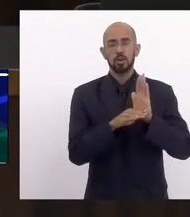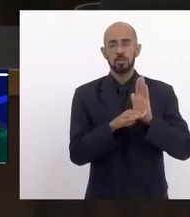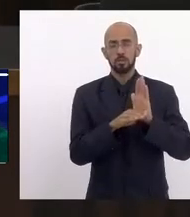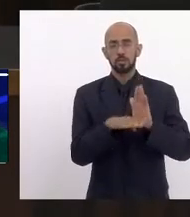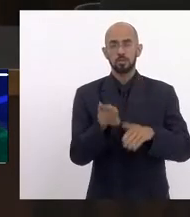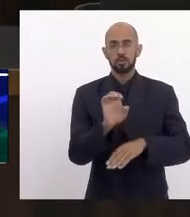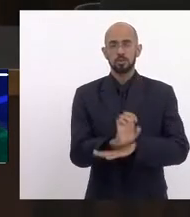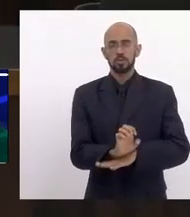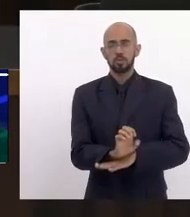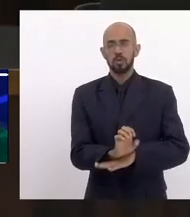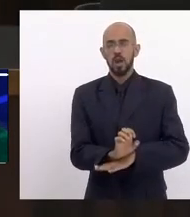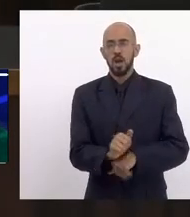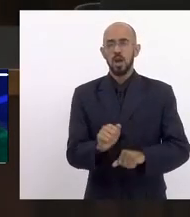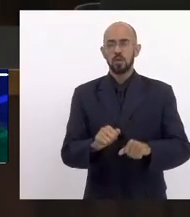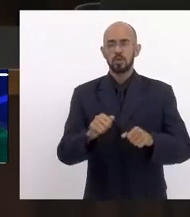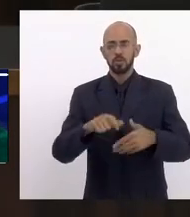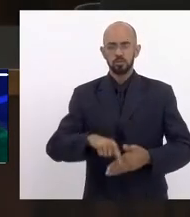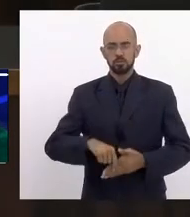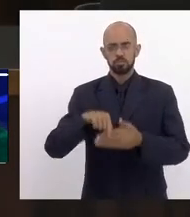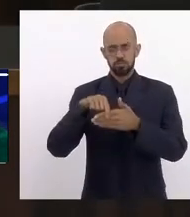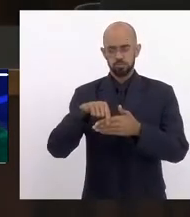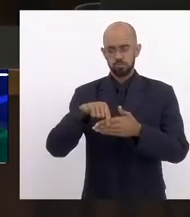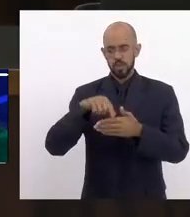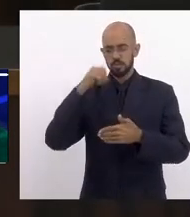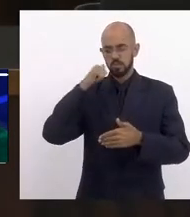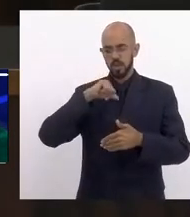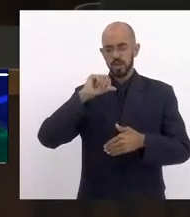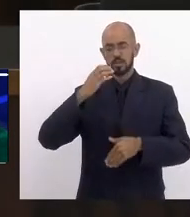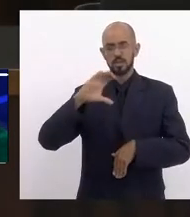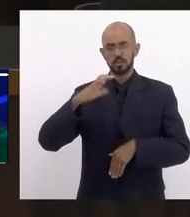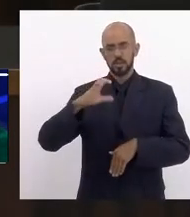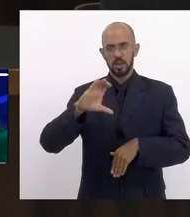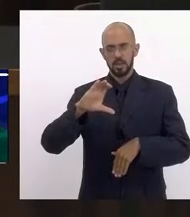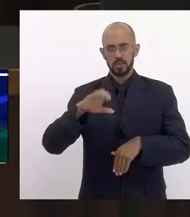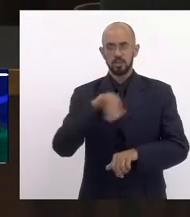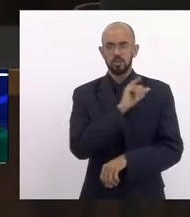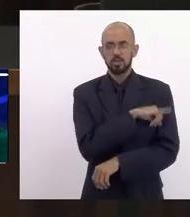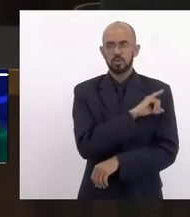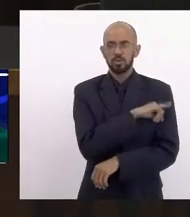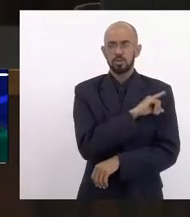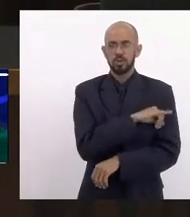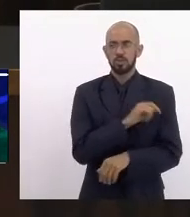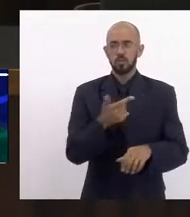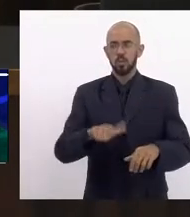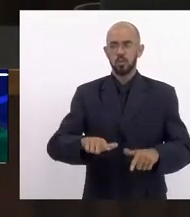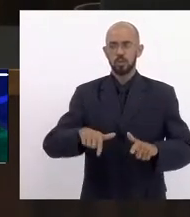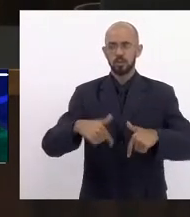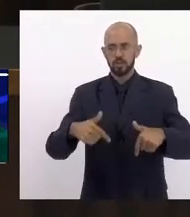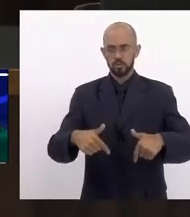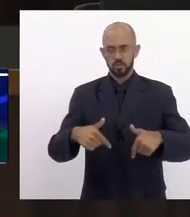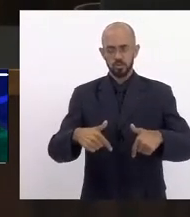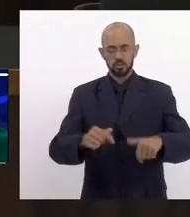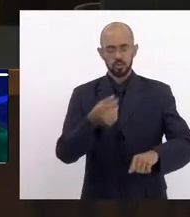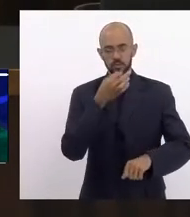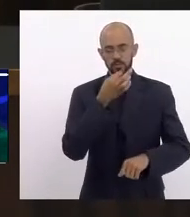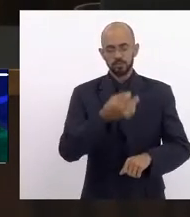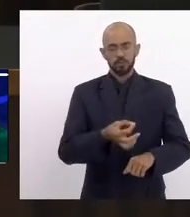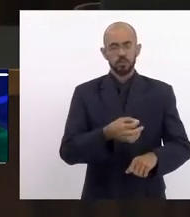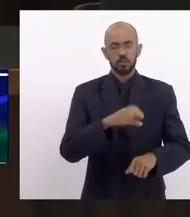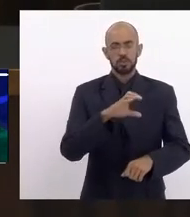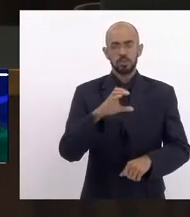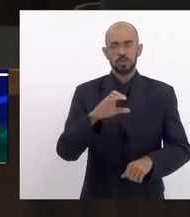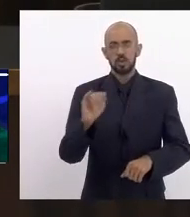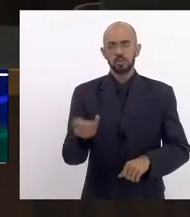ao Protagonismo das Mulheres da Ciência no Estado do Rio de Janeiro e da outras providências. Pareceres das Comissões de Constituição e Justiça